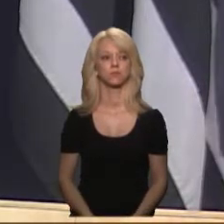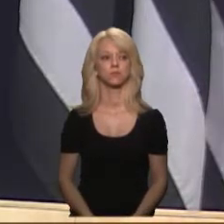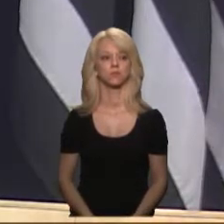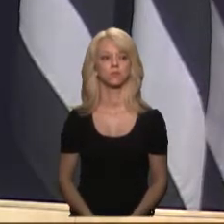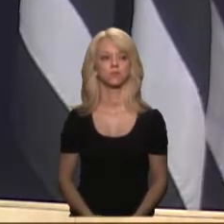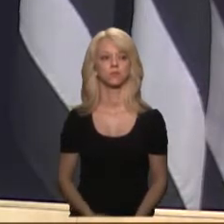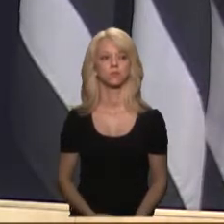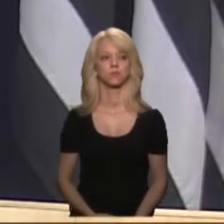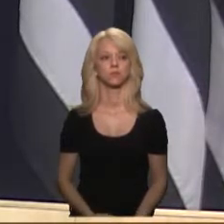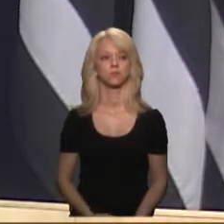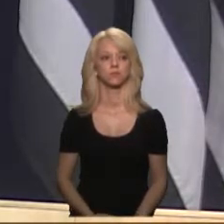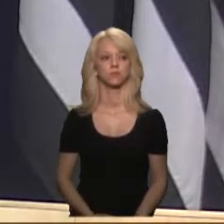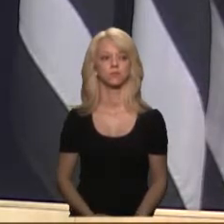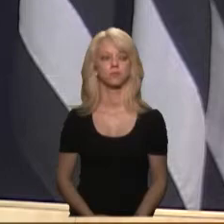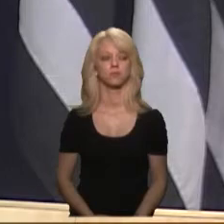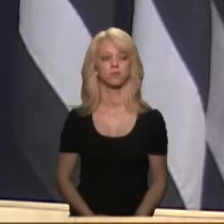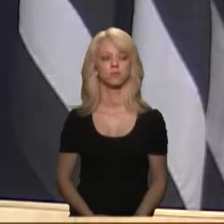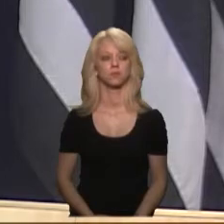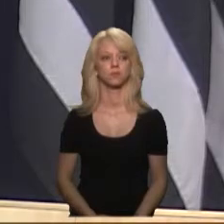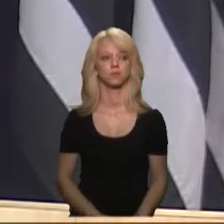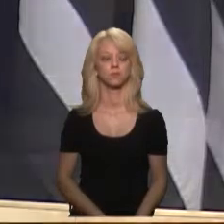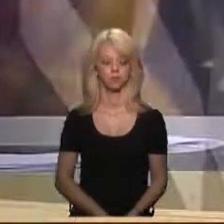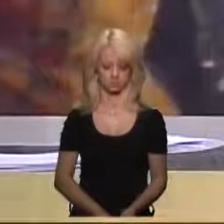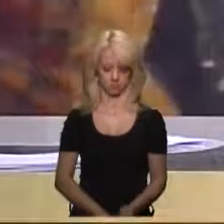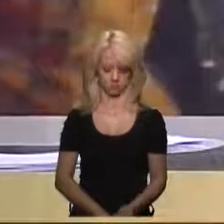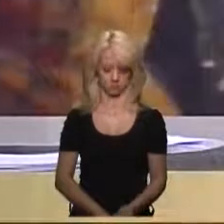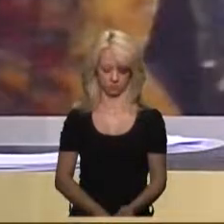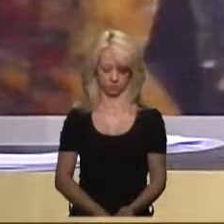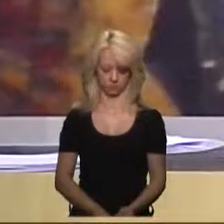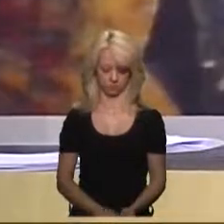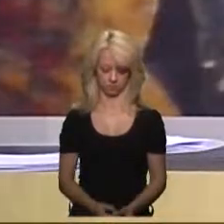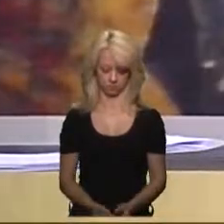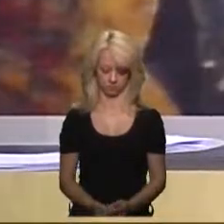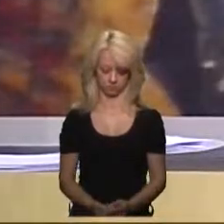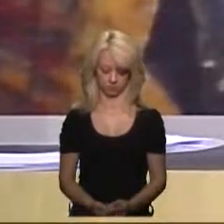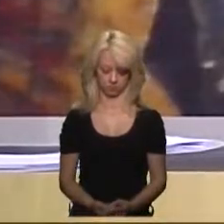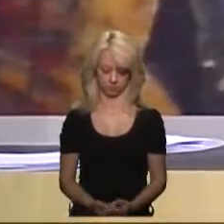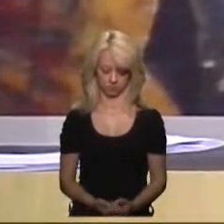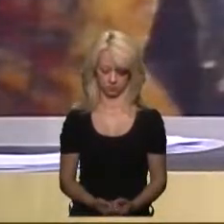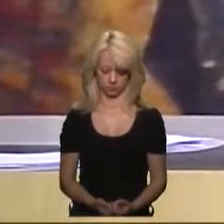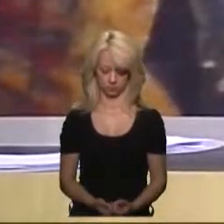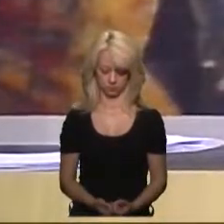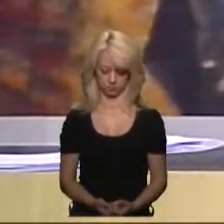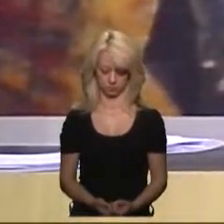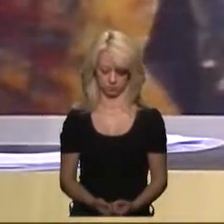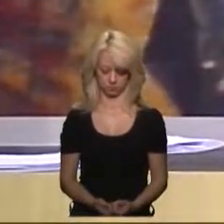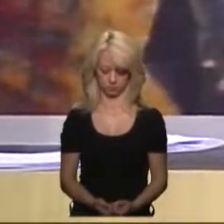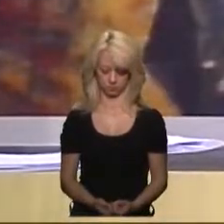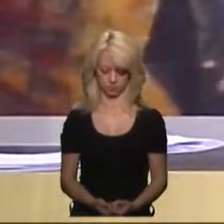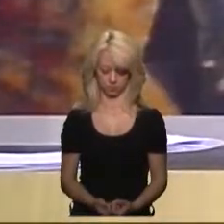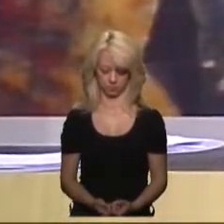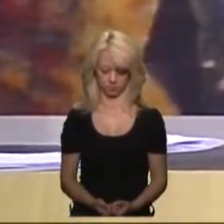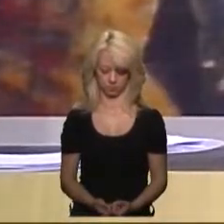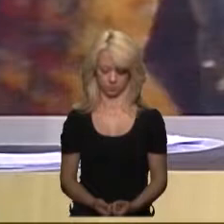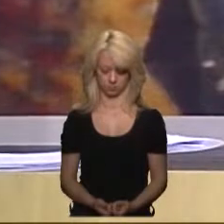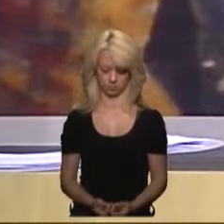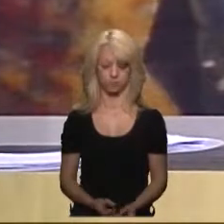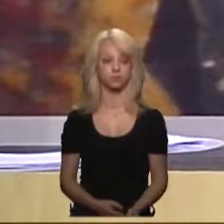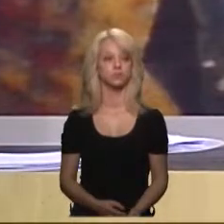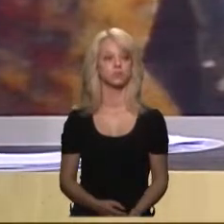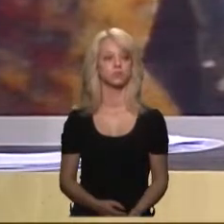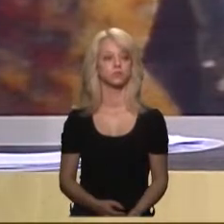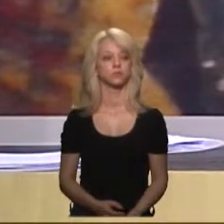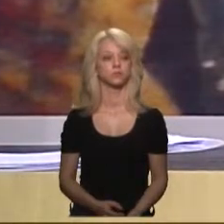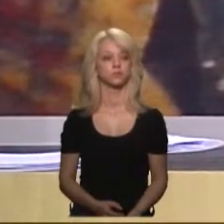pauta. Pela ordem, senhor presidente. É uma parte? Não, eu queria só cumprimentar também com Vossa Excelência. Vossa Excelência falou que